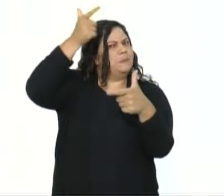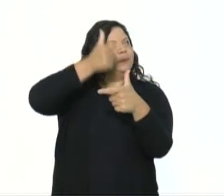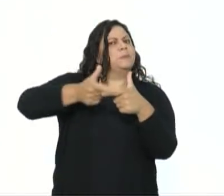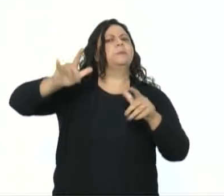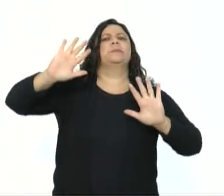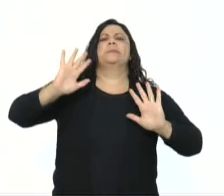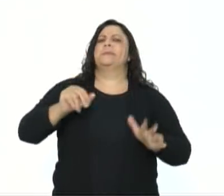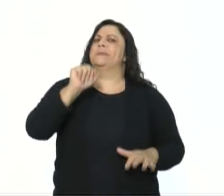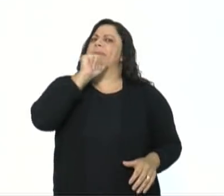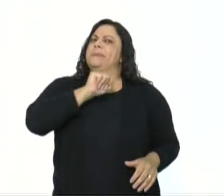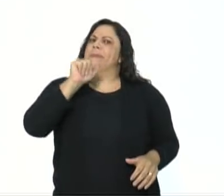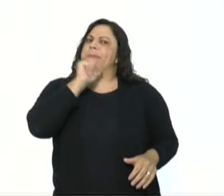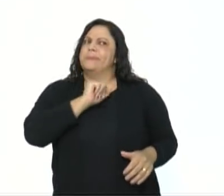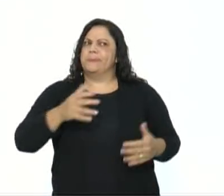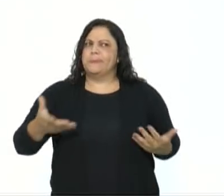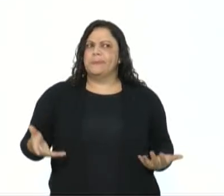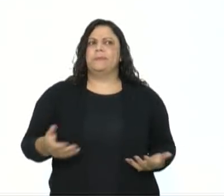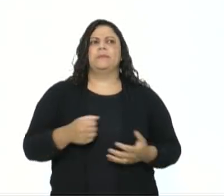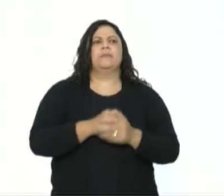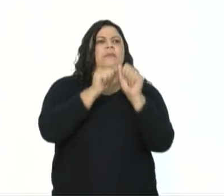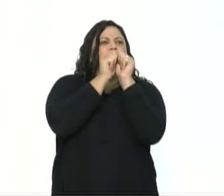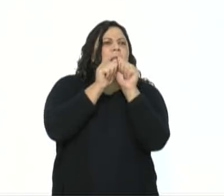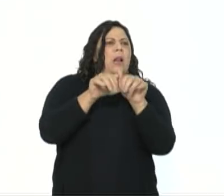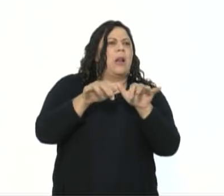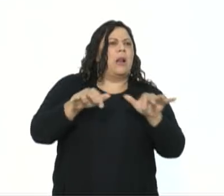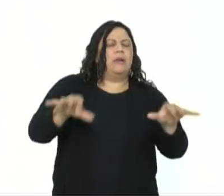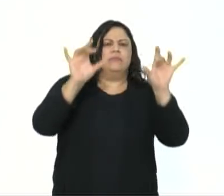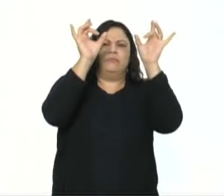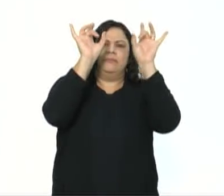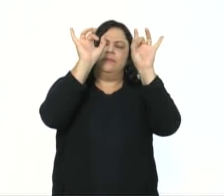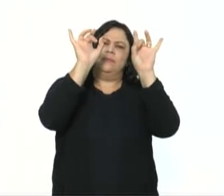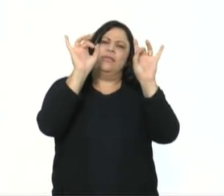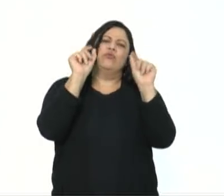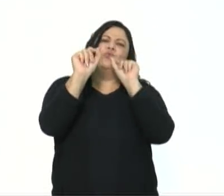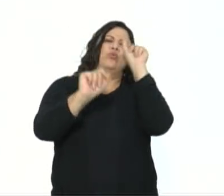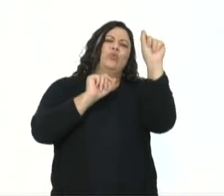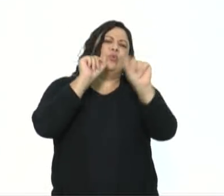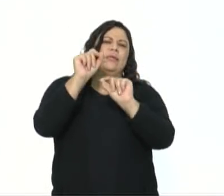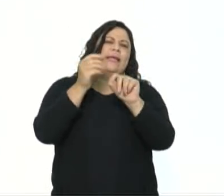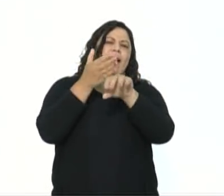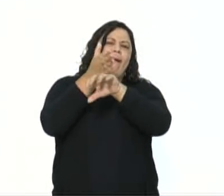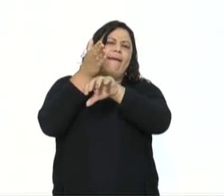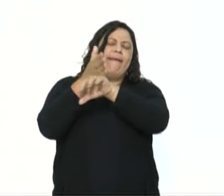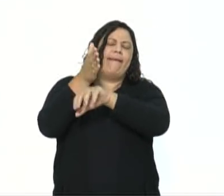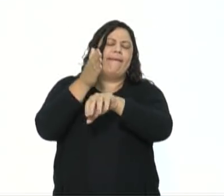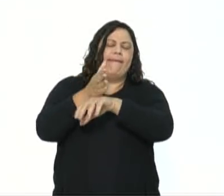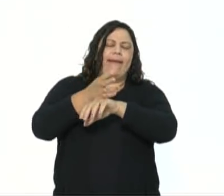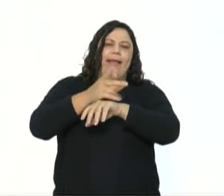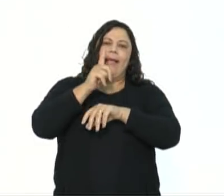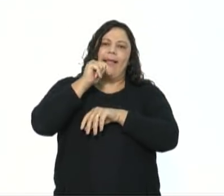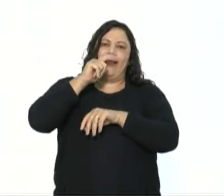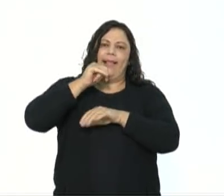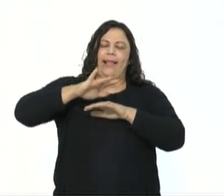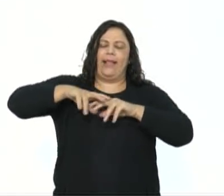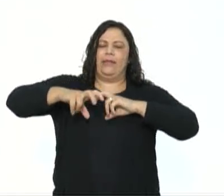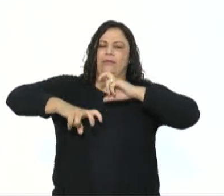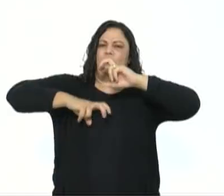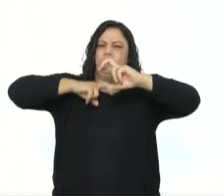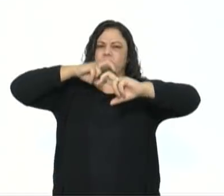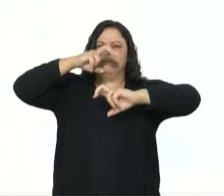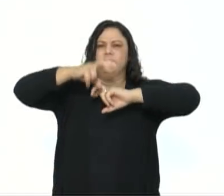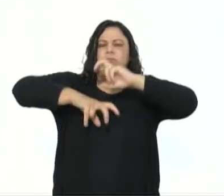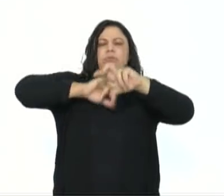nosso. Proliferação de espécie invasora de mexilhão afeta hidrelétricas. Molusco se incrusta